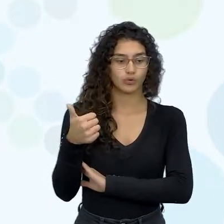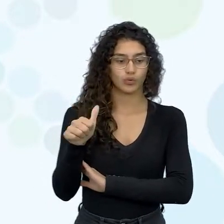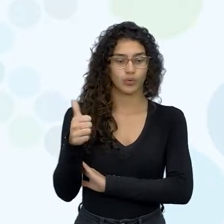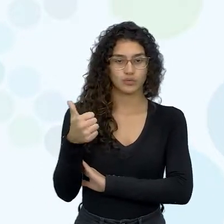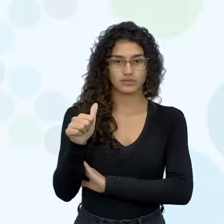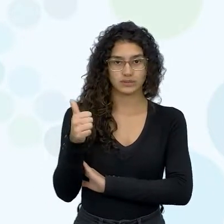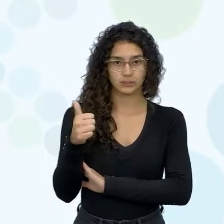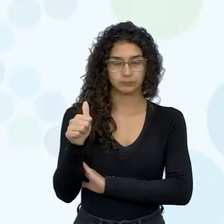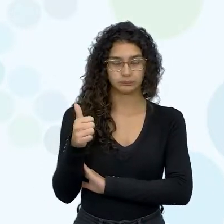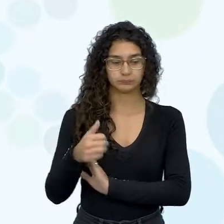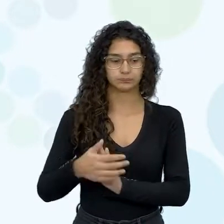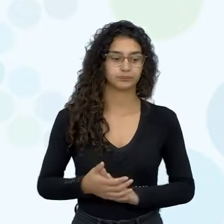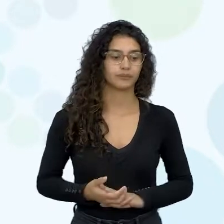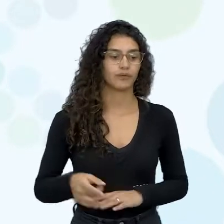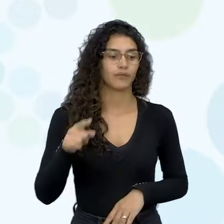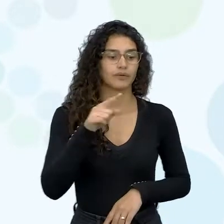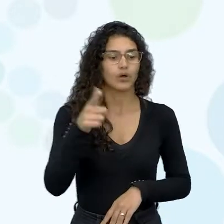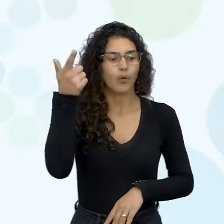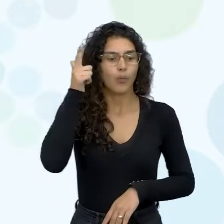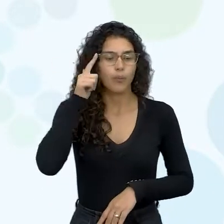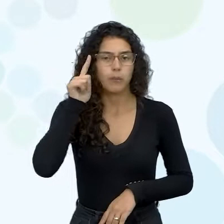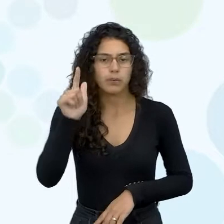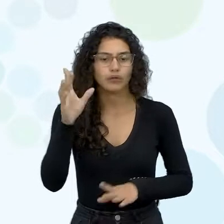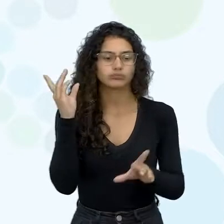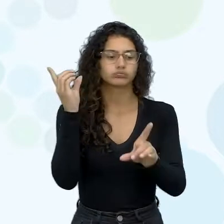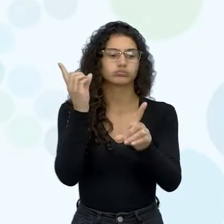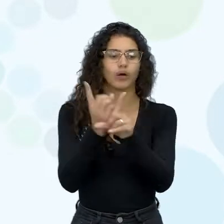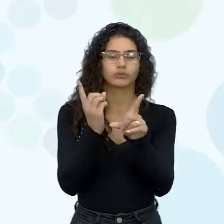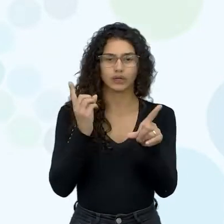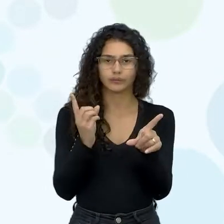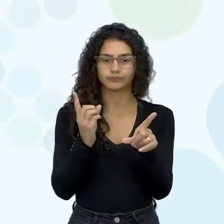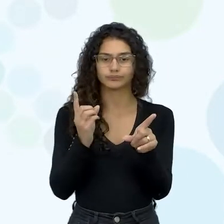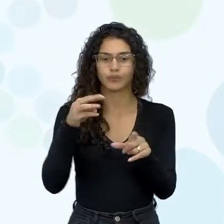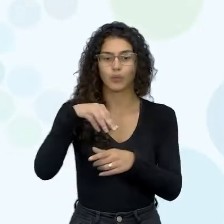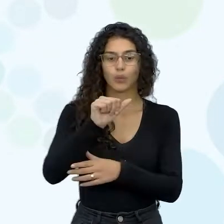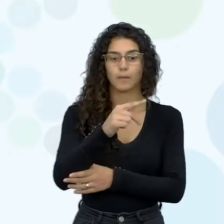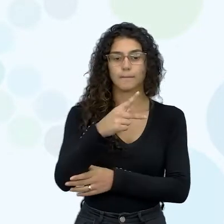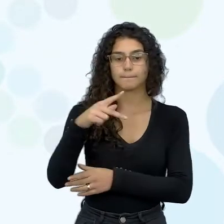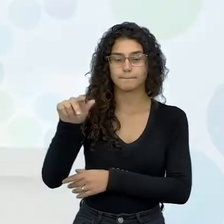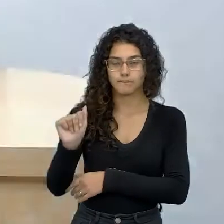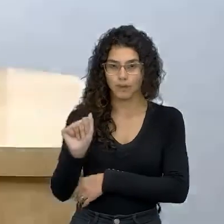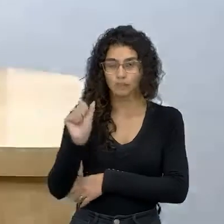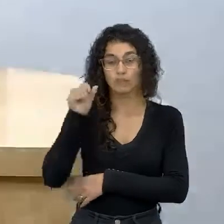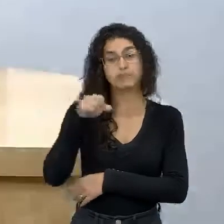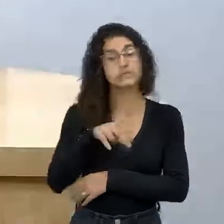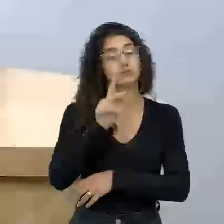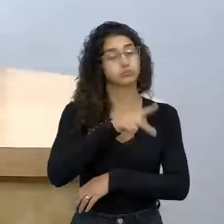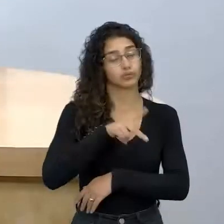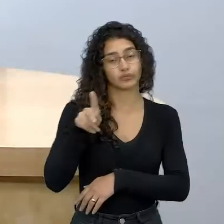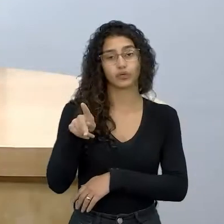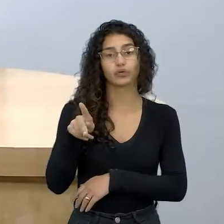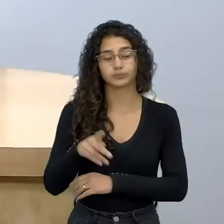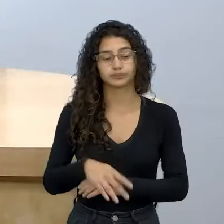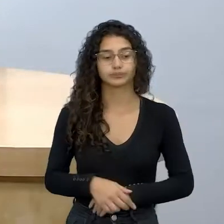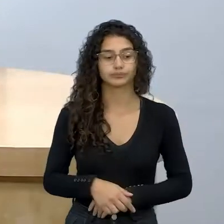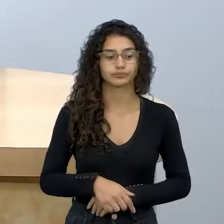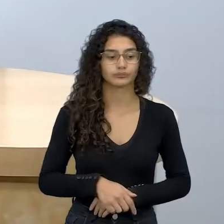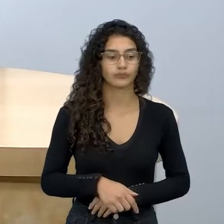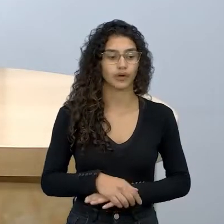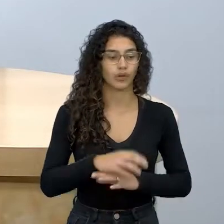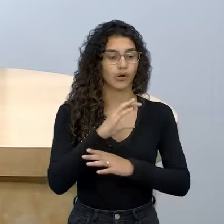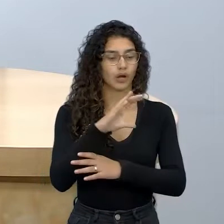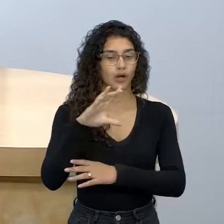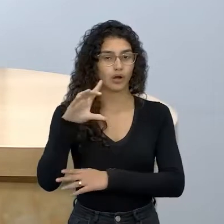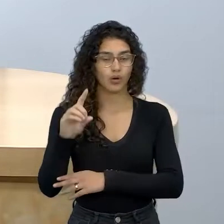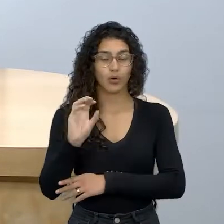11. Tá? Vocês conseguem encontrá-la no mapa, tá? Se você for professor,